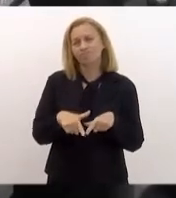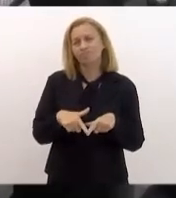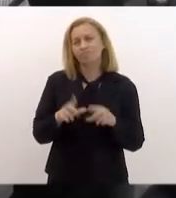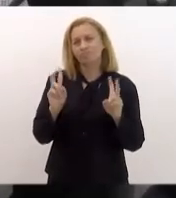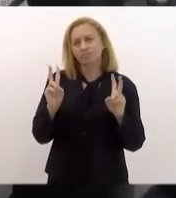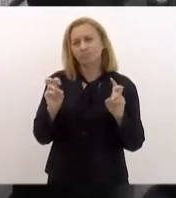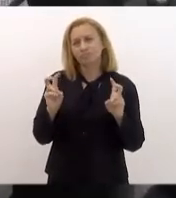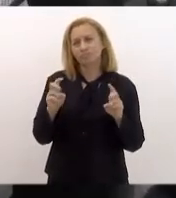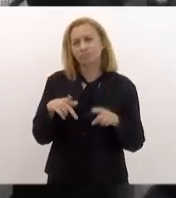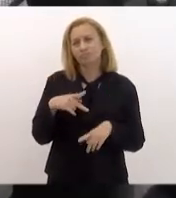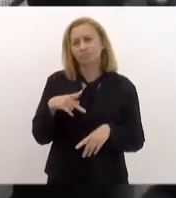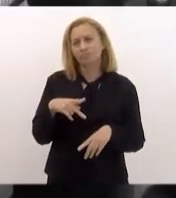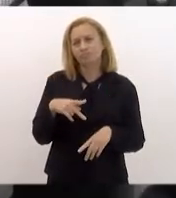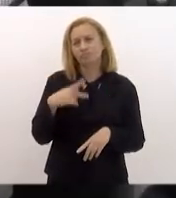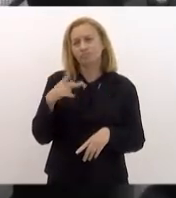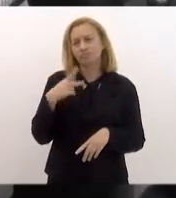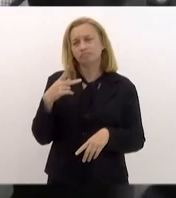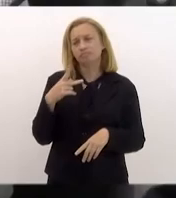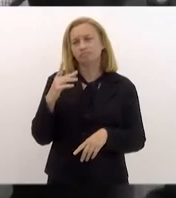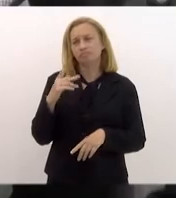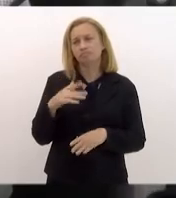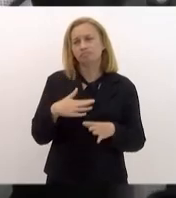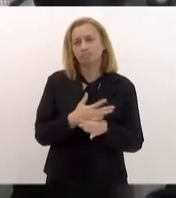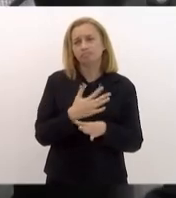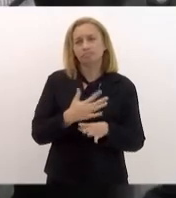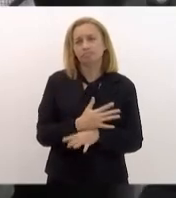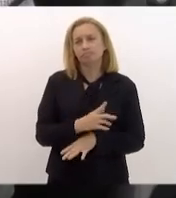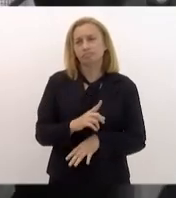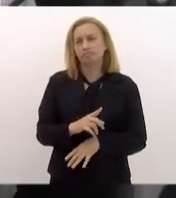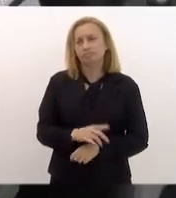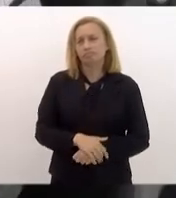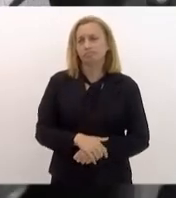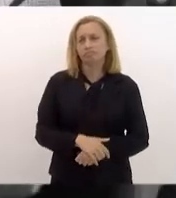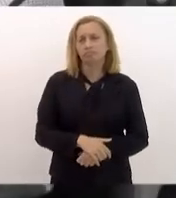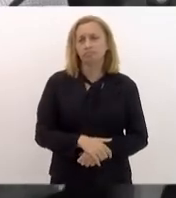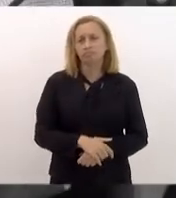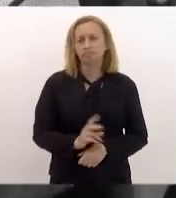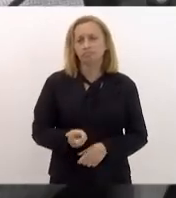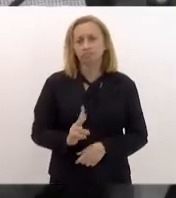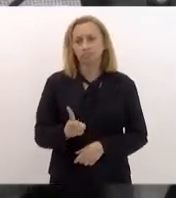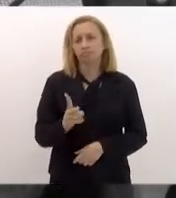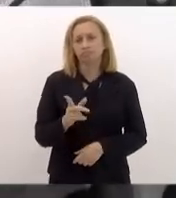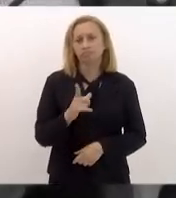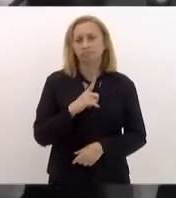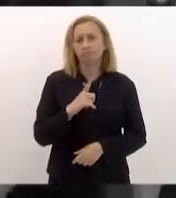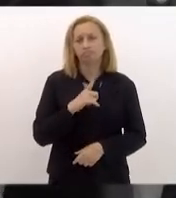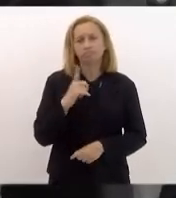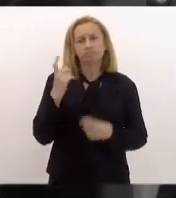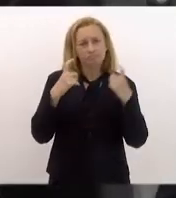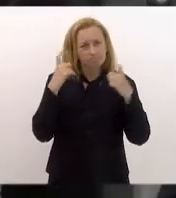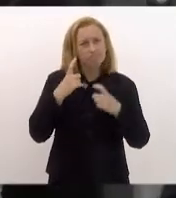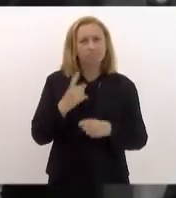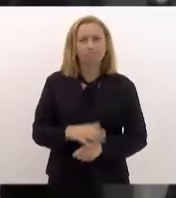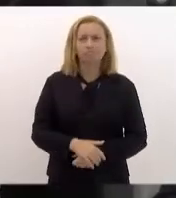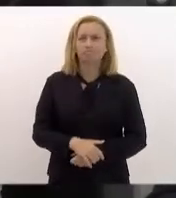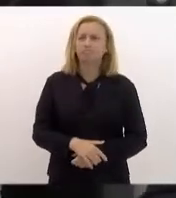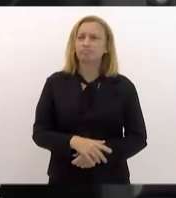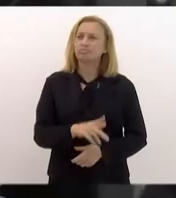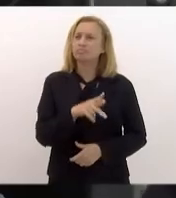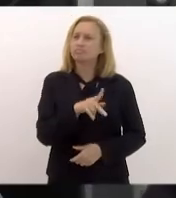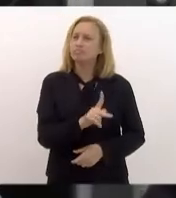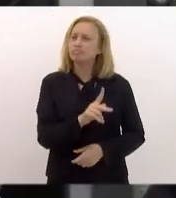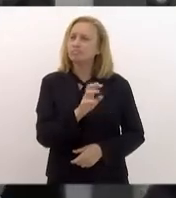da política urbana, não é de hoje. Entendeu? Sempre tive esse tipo... O Kelso é